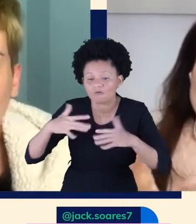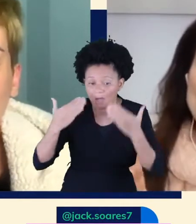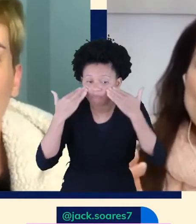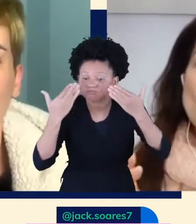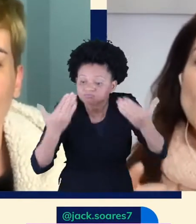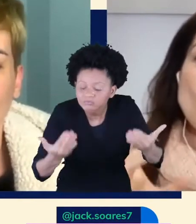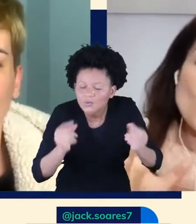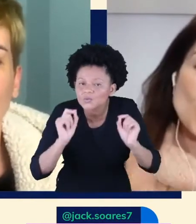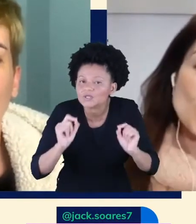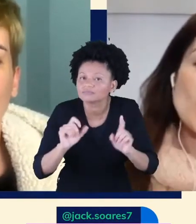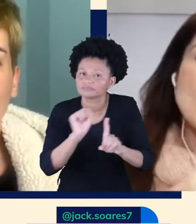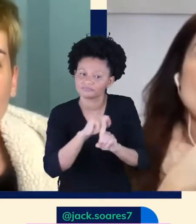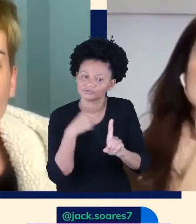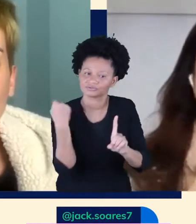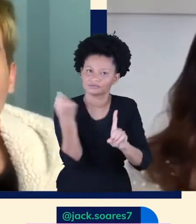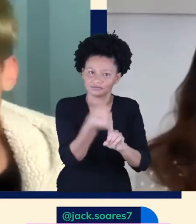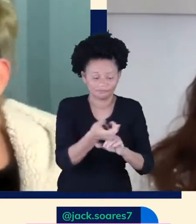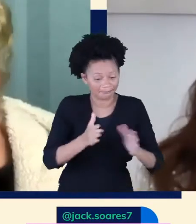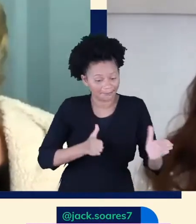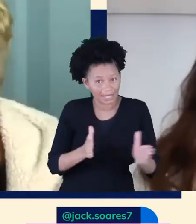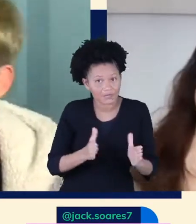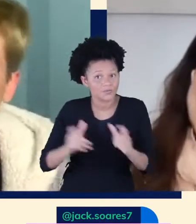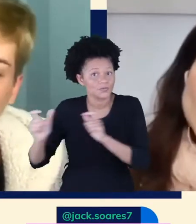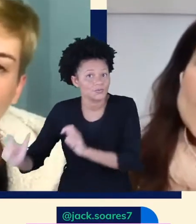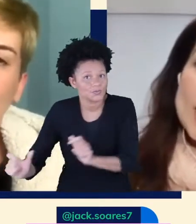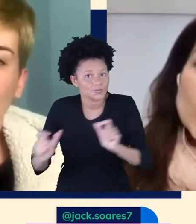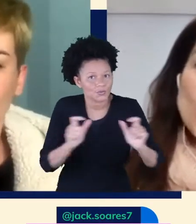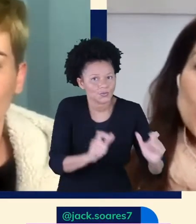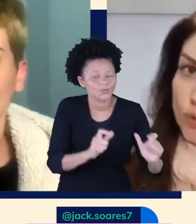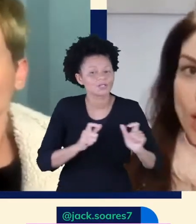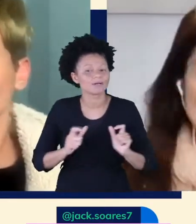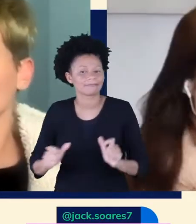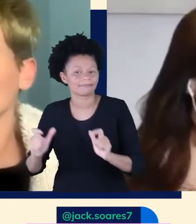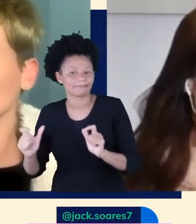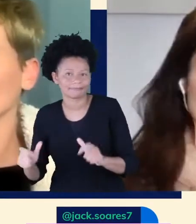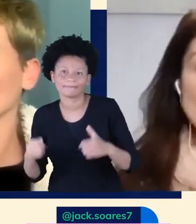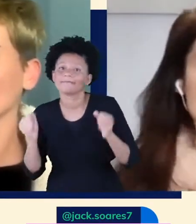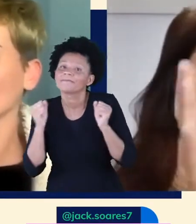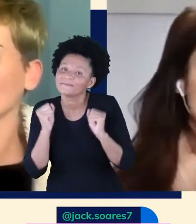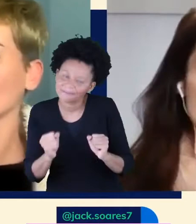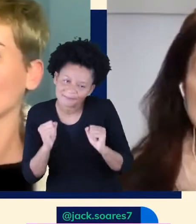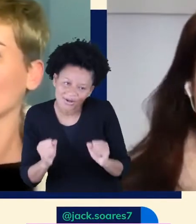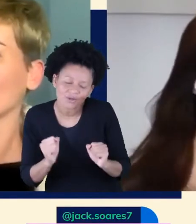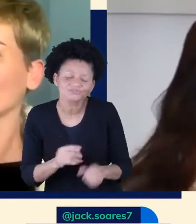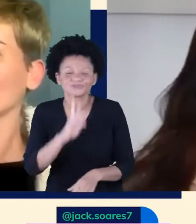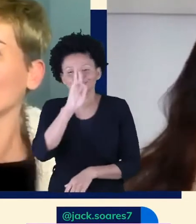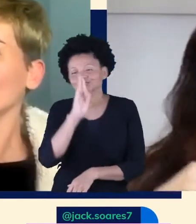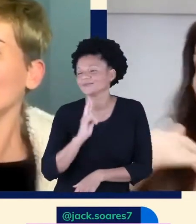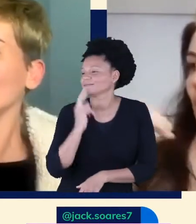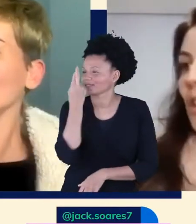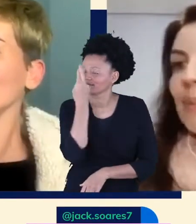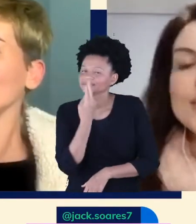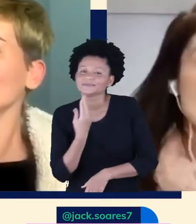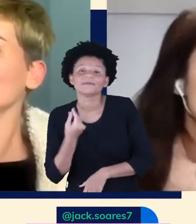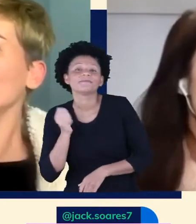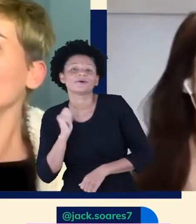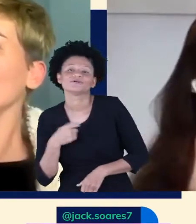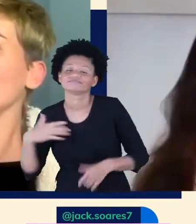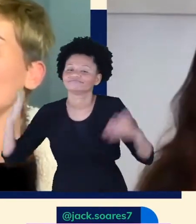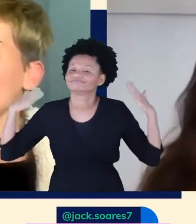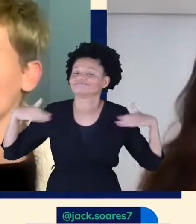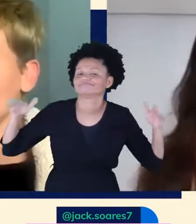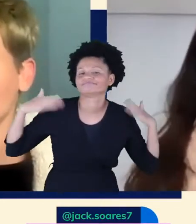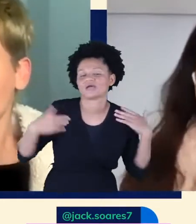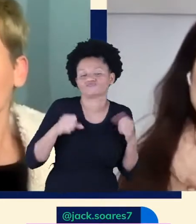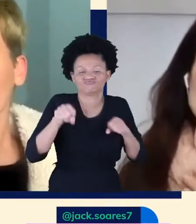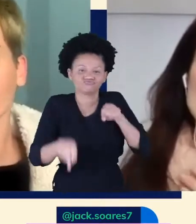mas é que a gente tem como sociedade momentos e lugares em que a gente publicamente pode tomar sorvete, passear, andar de